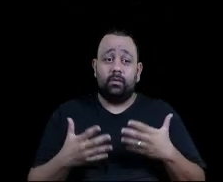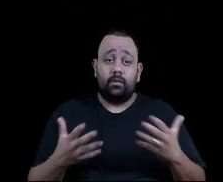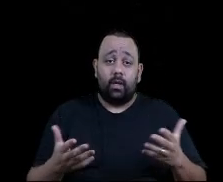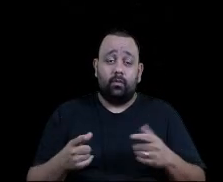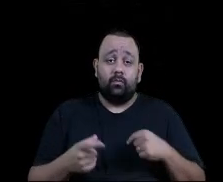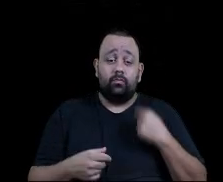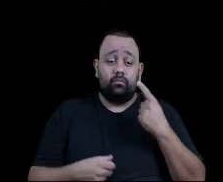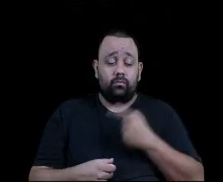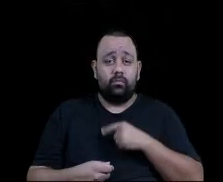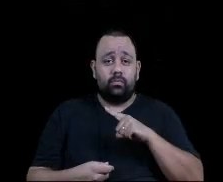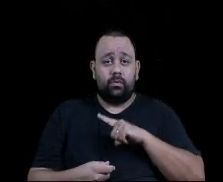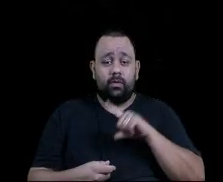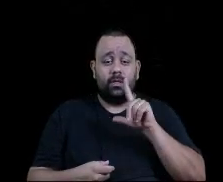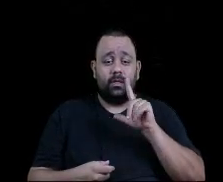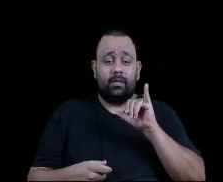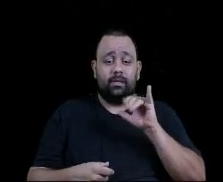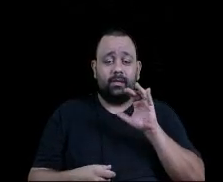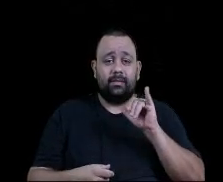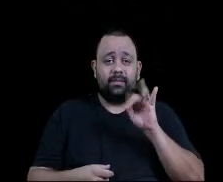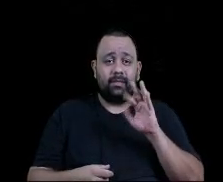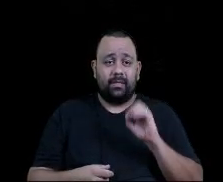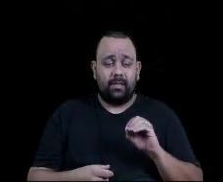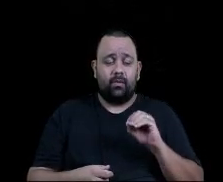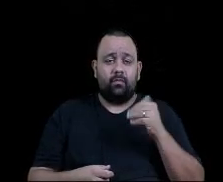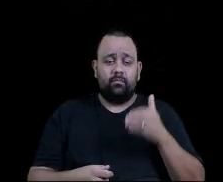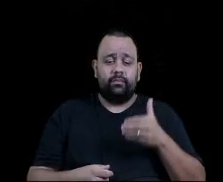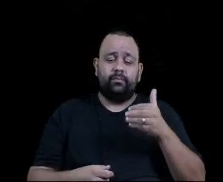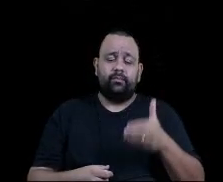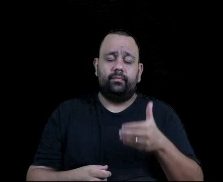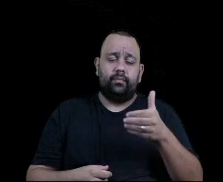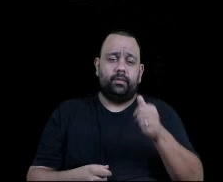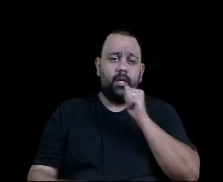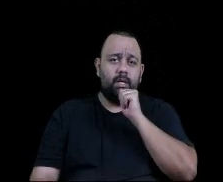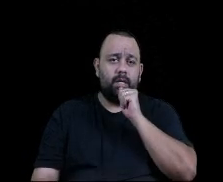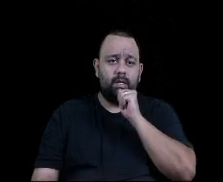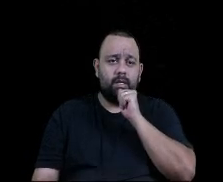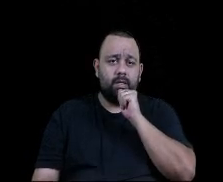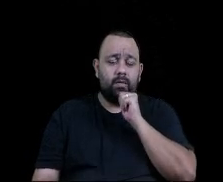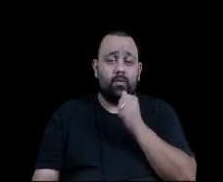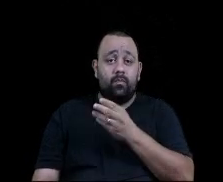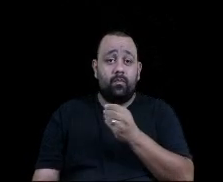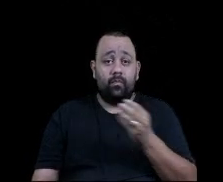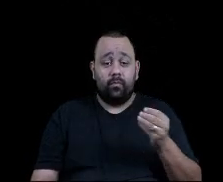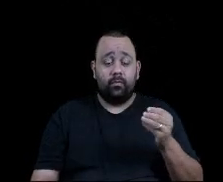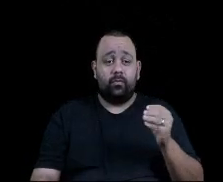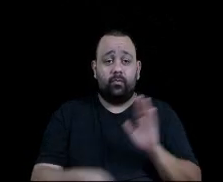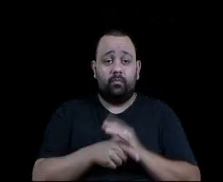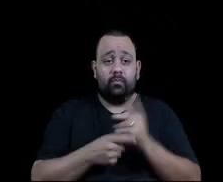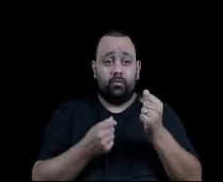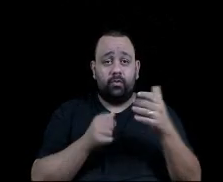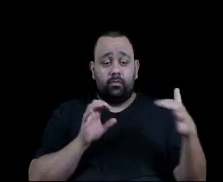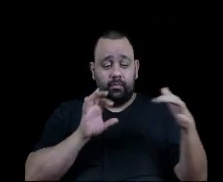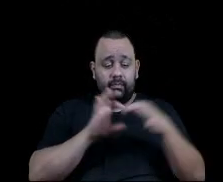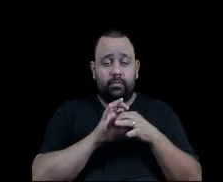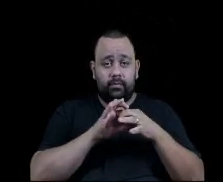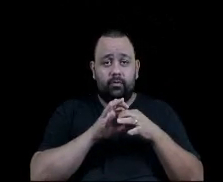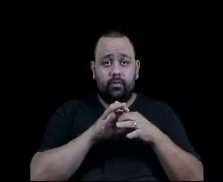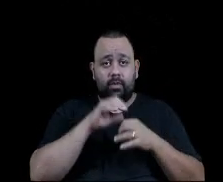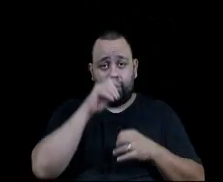gasto. Então, a gente tem todas essas licitações que estão em encaminhamento, muitas com